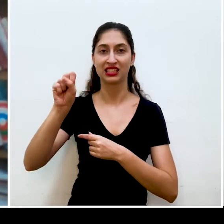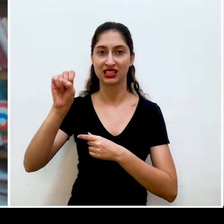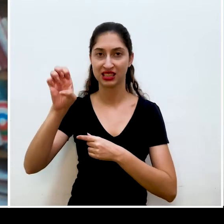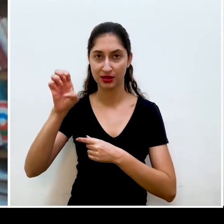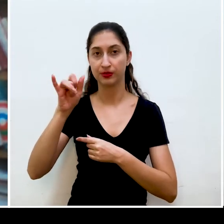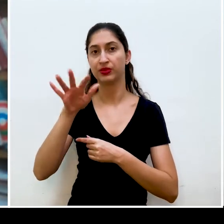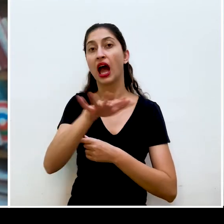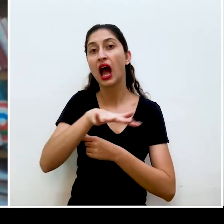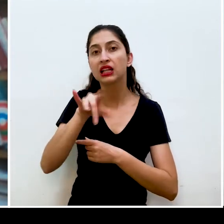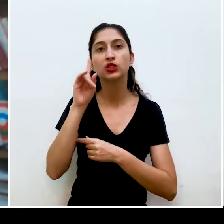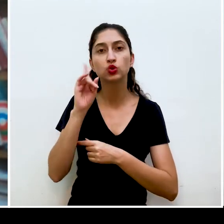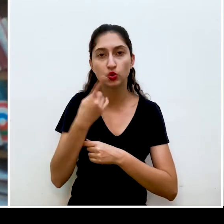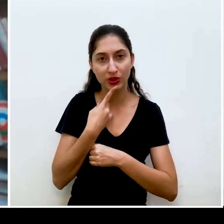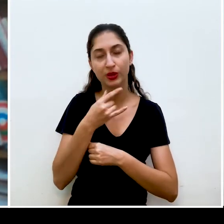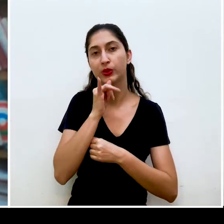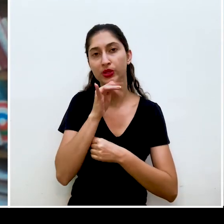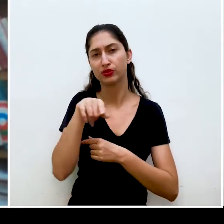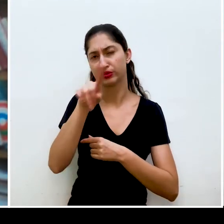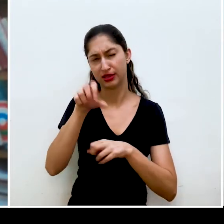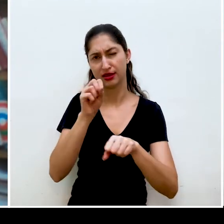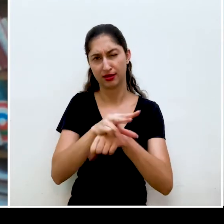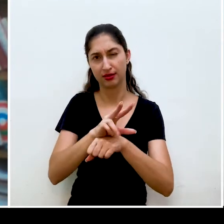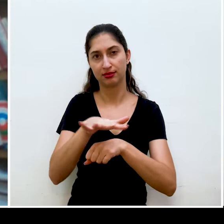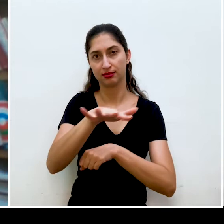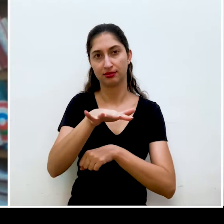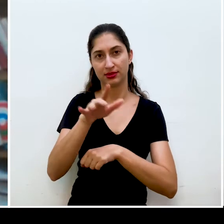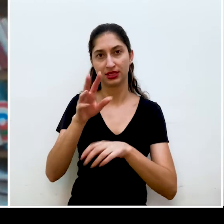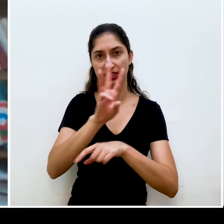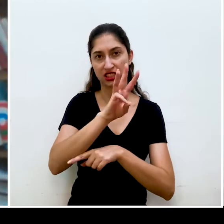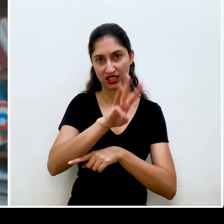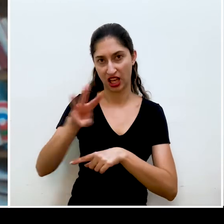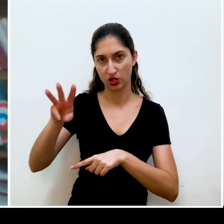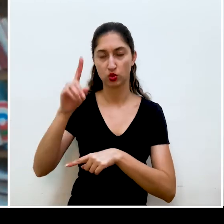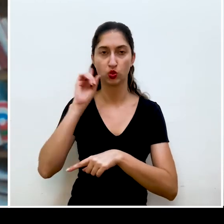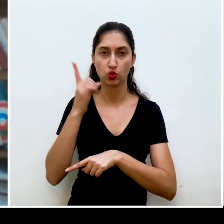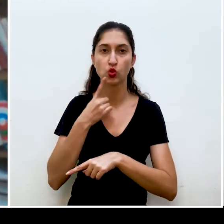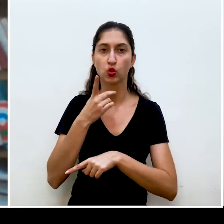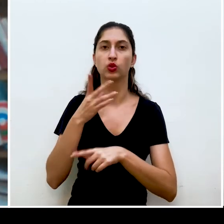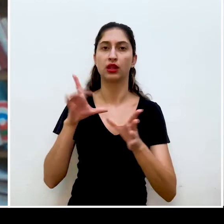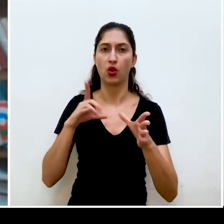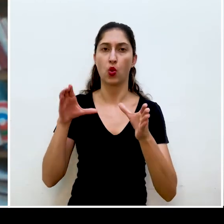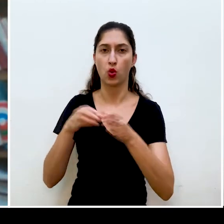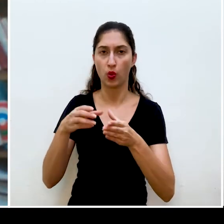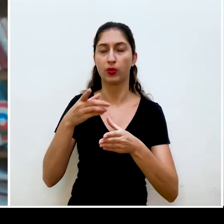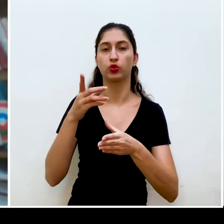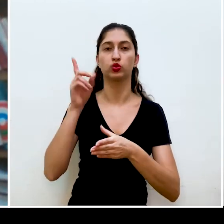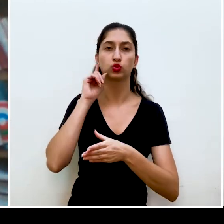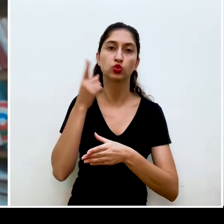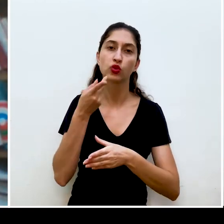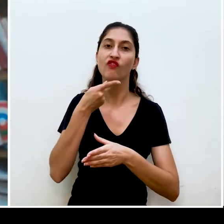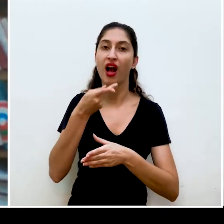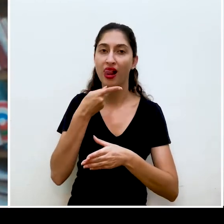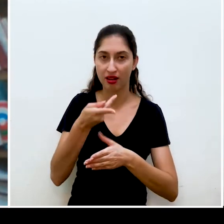Se vocês entrarem em sites de surdos falantes, que tem sites, tem grupos de surdos